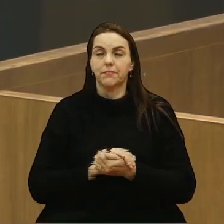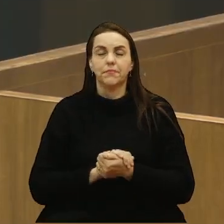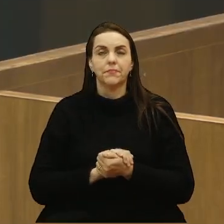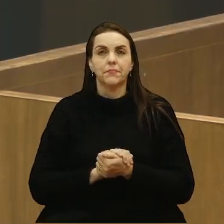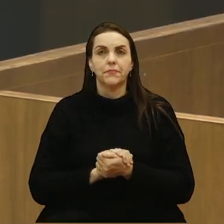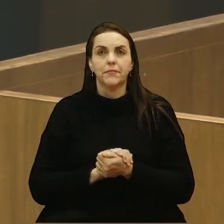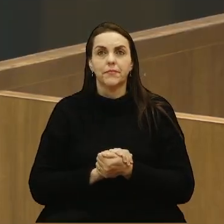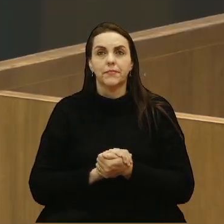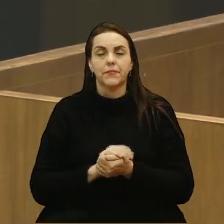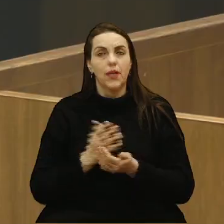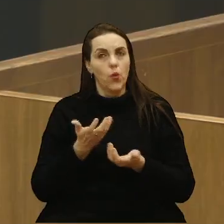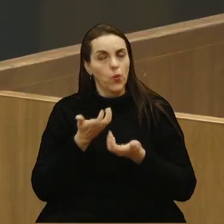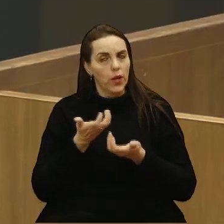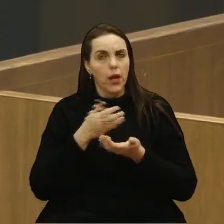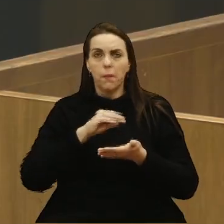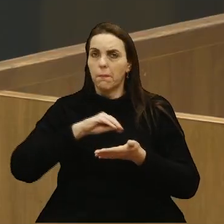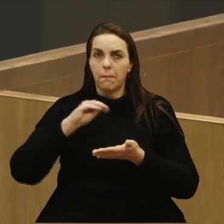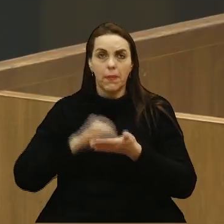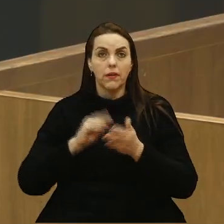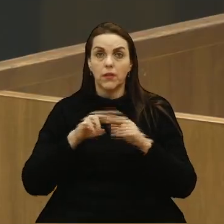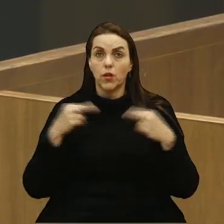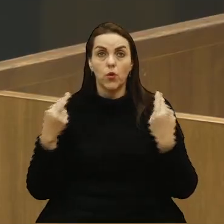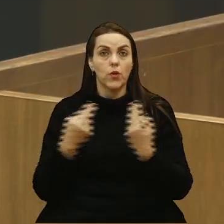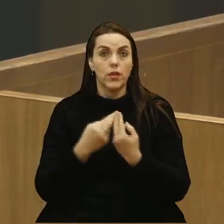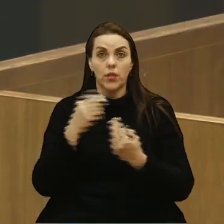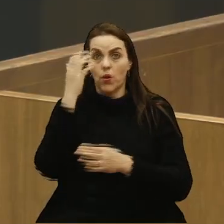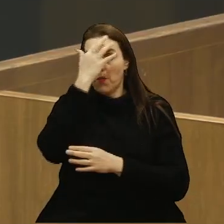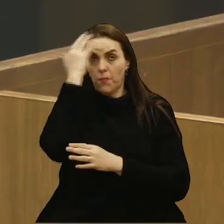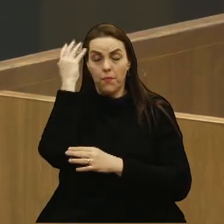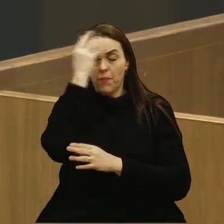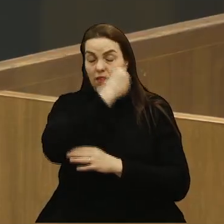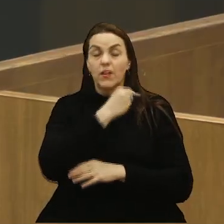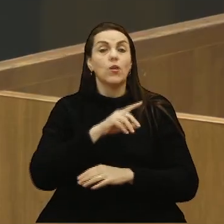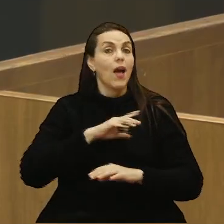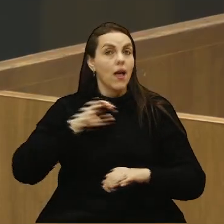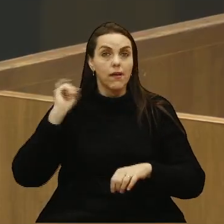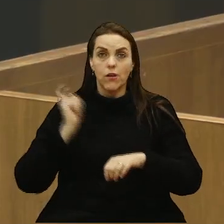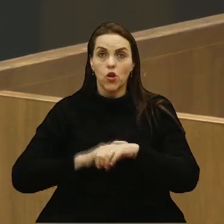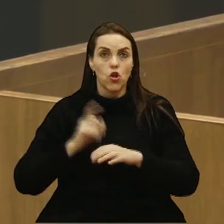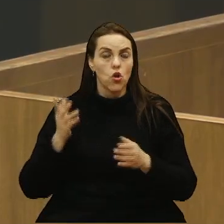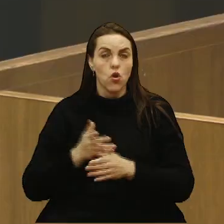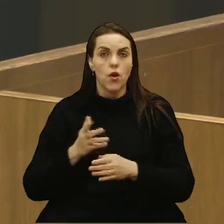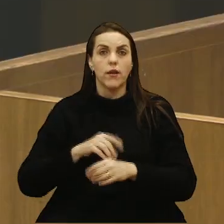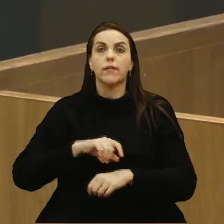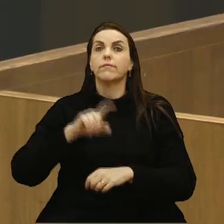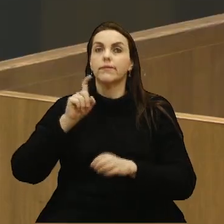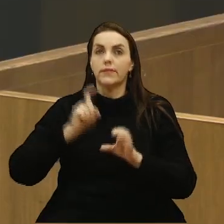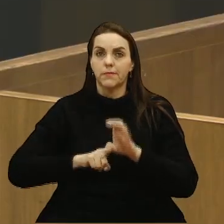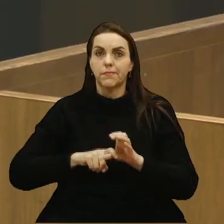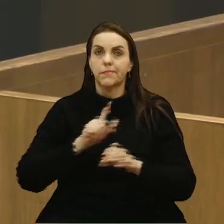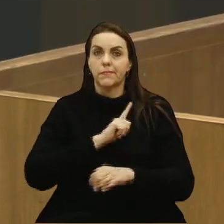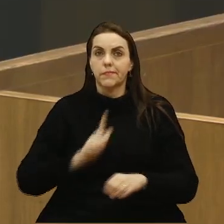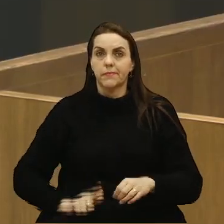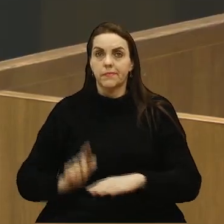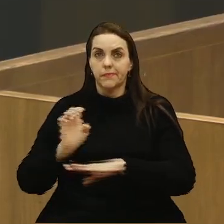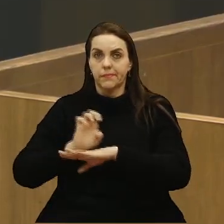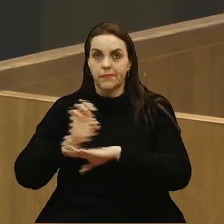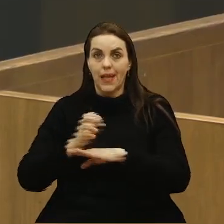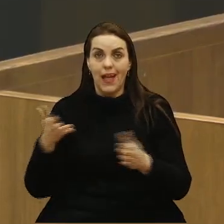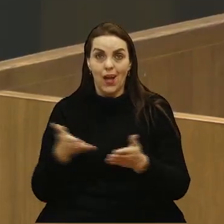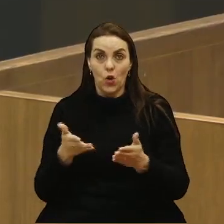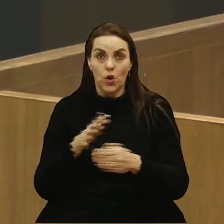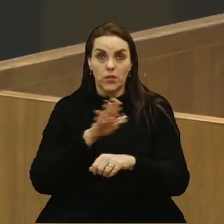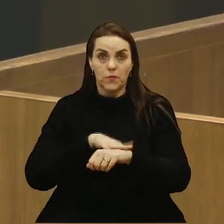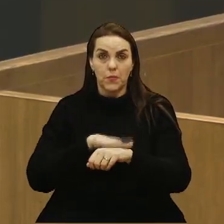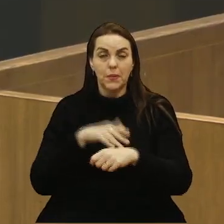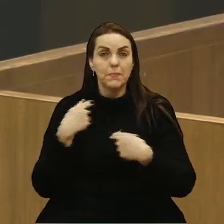E, enfim, quero marcar uma reunião com o prefeito imediatamente, porque depende mais do governo do estado, mas agora, neste momento,